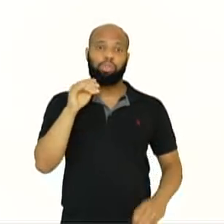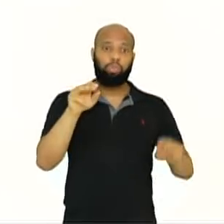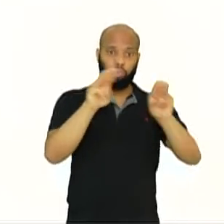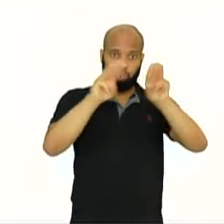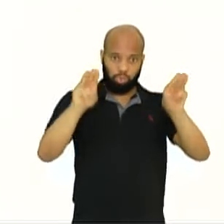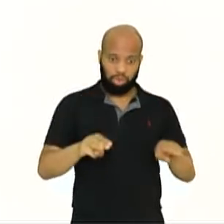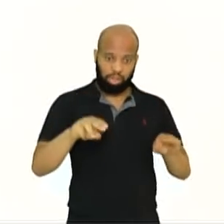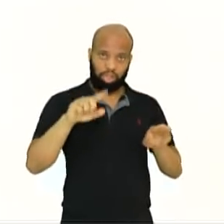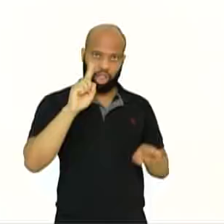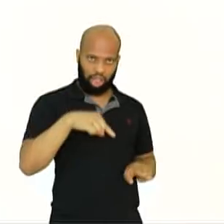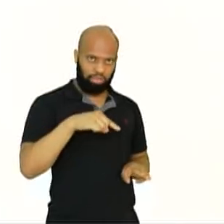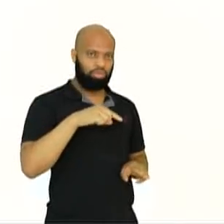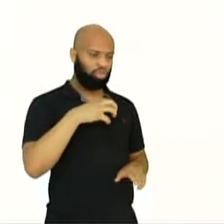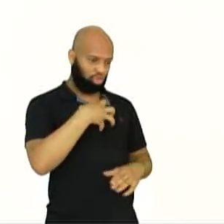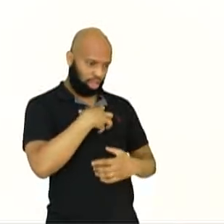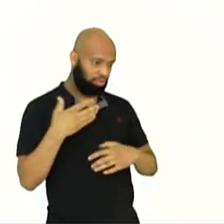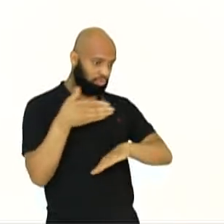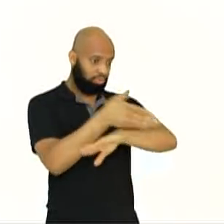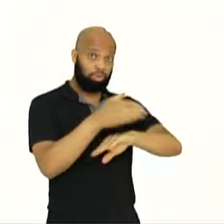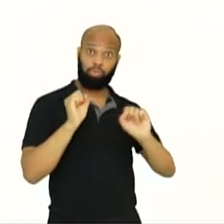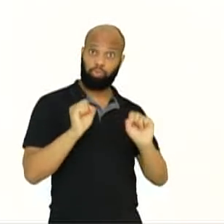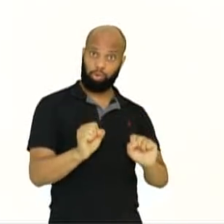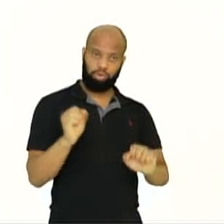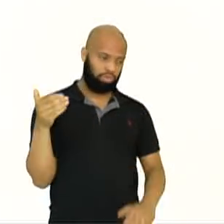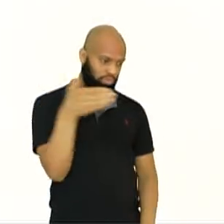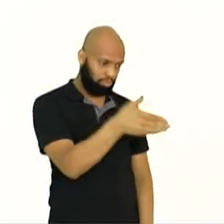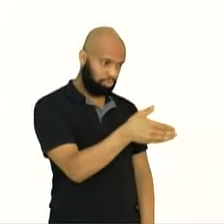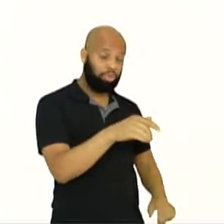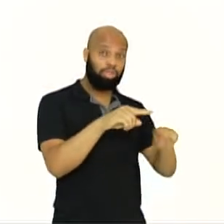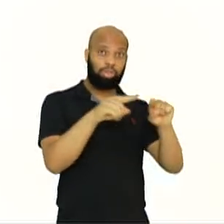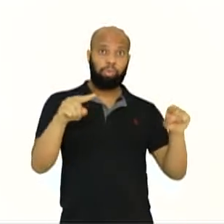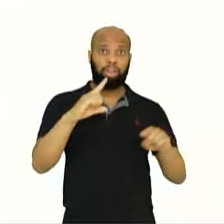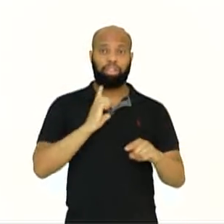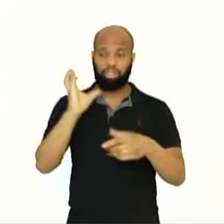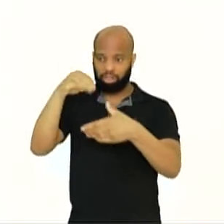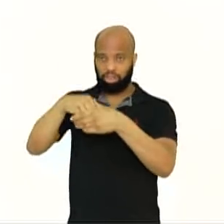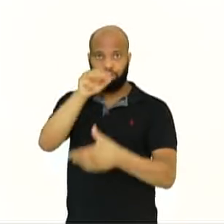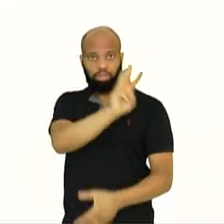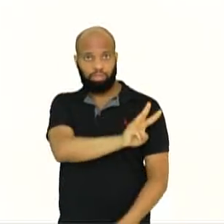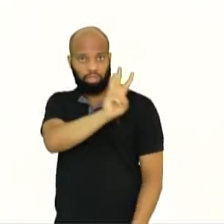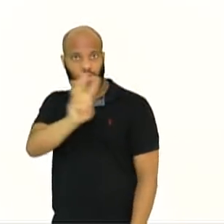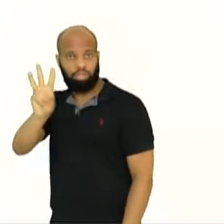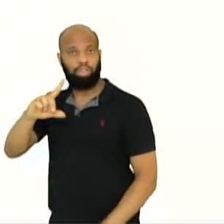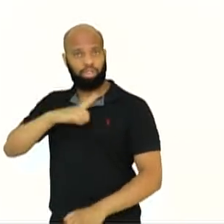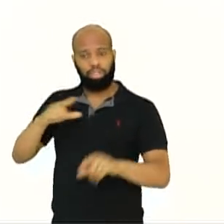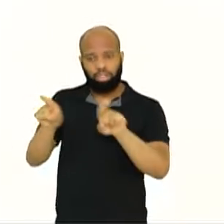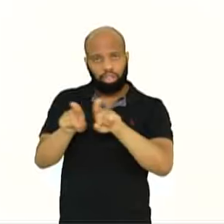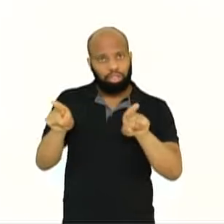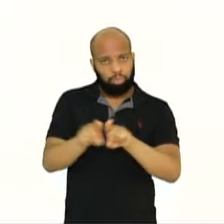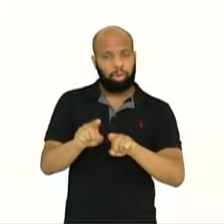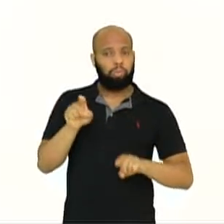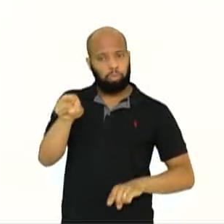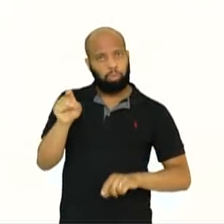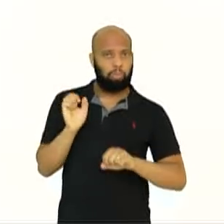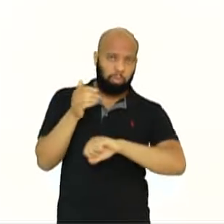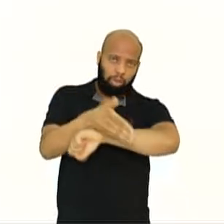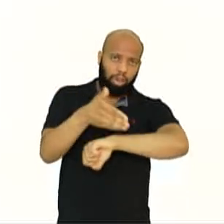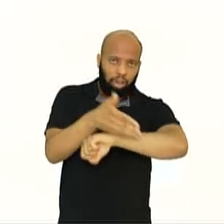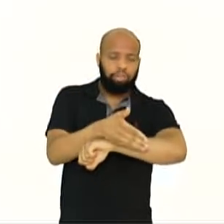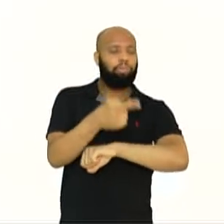a sua parte física, você pode visitar o museu, mas ele existe uma fanpage, ele tem um site que você também